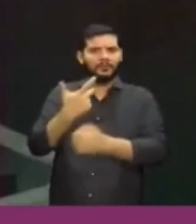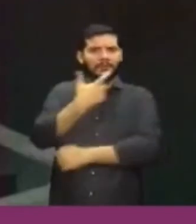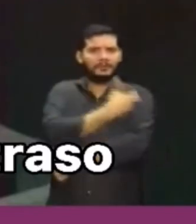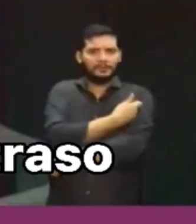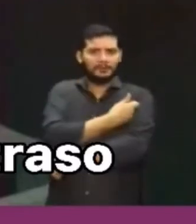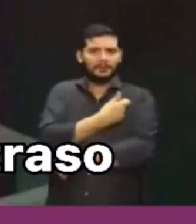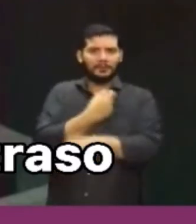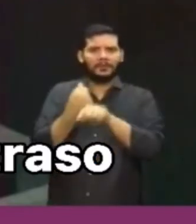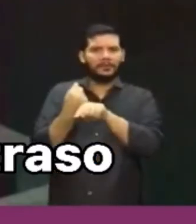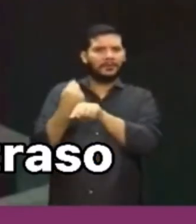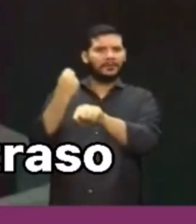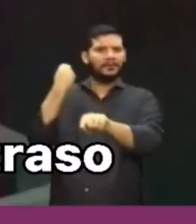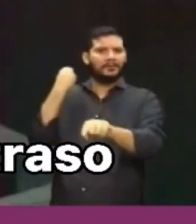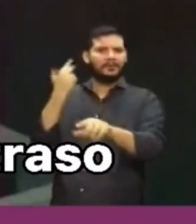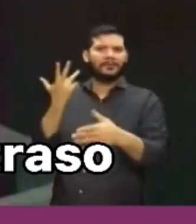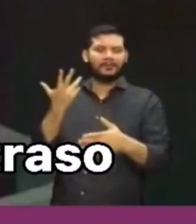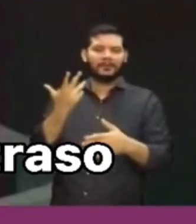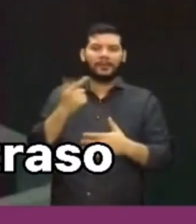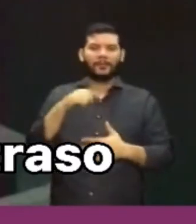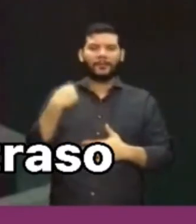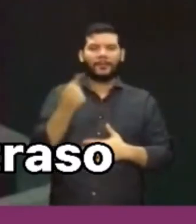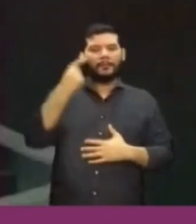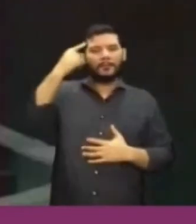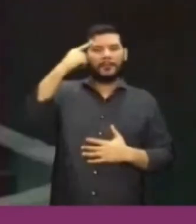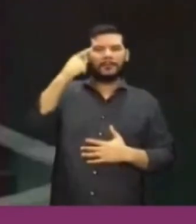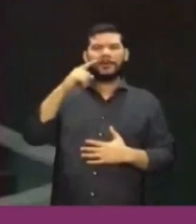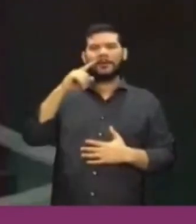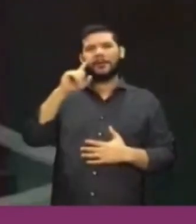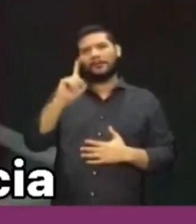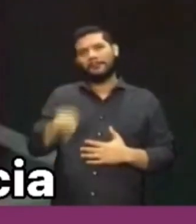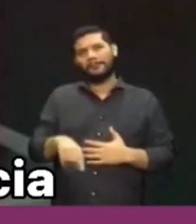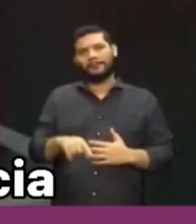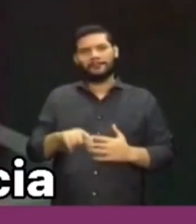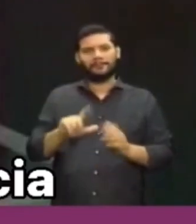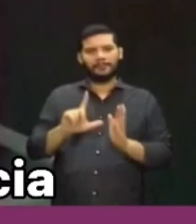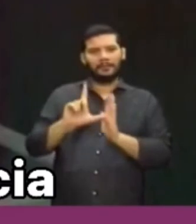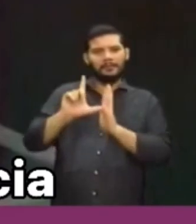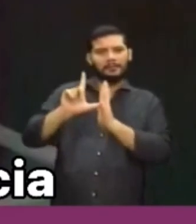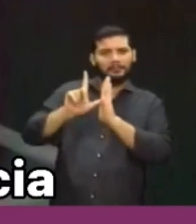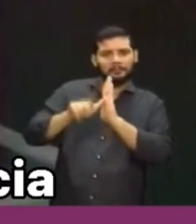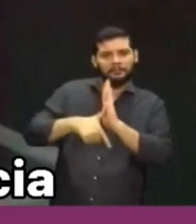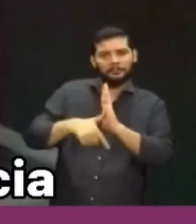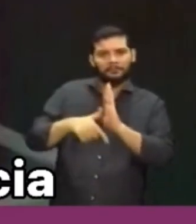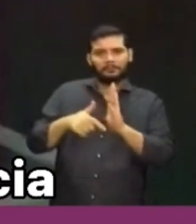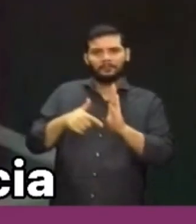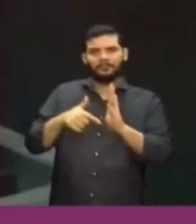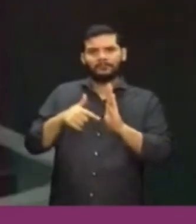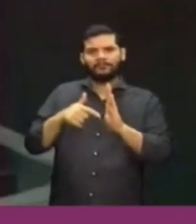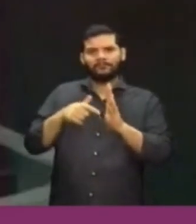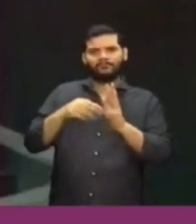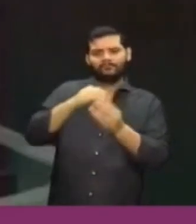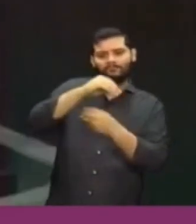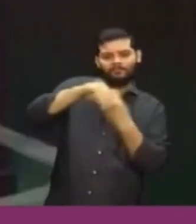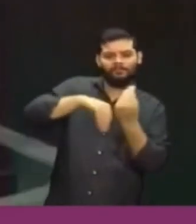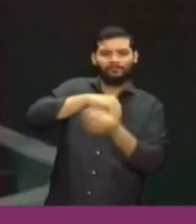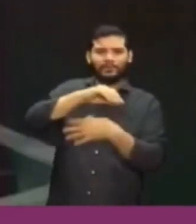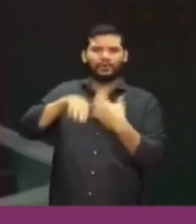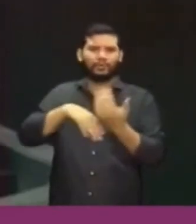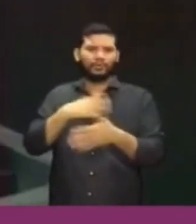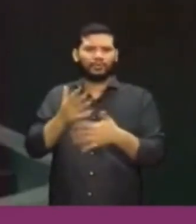atrás a gente pensava que esse atraso era um misto de incompetência